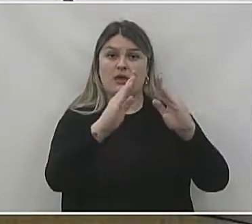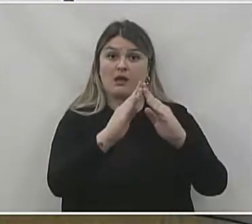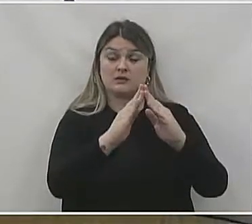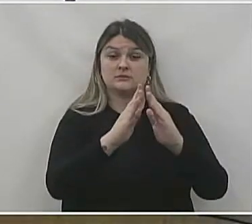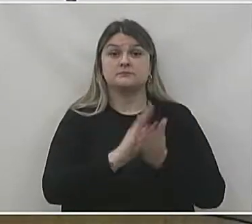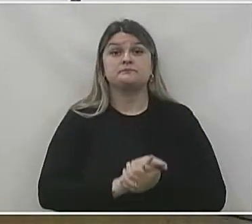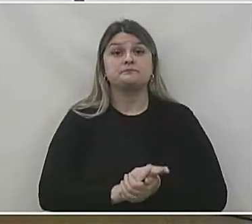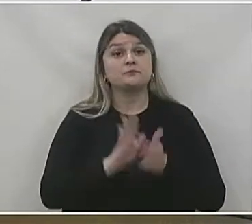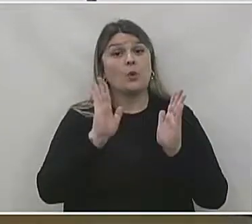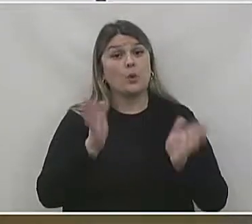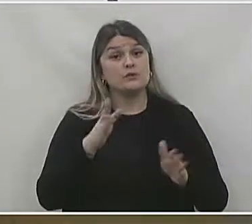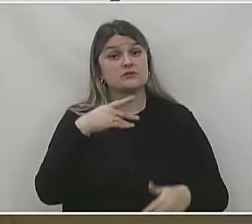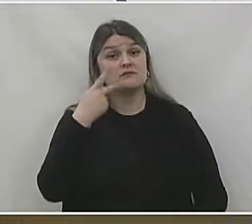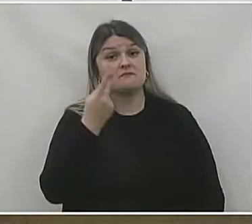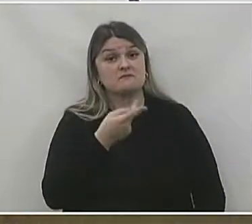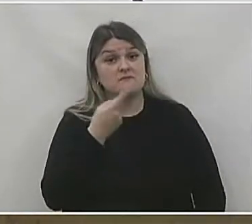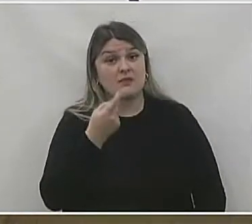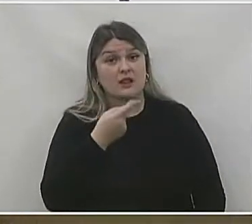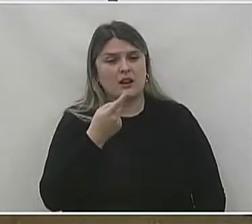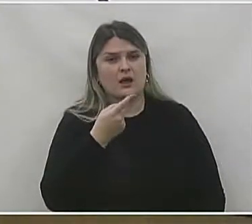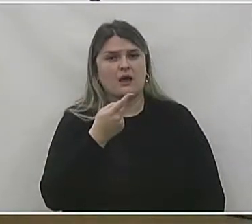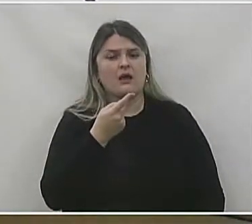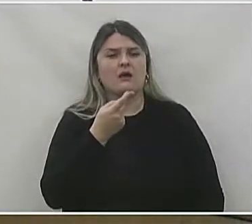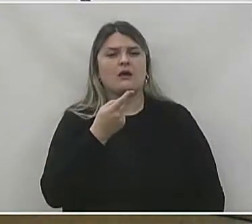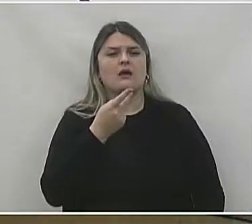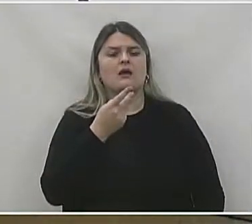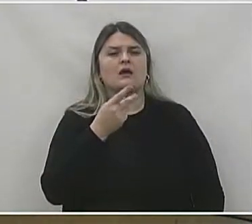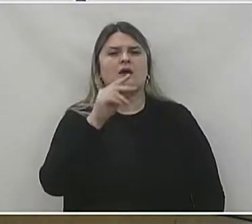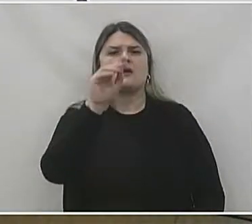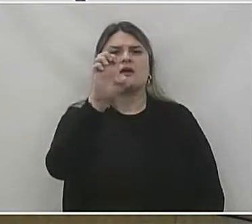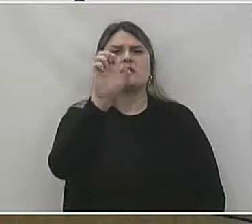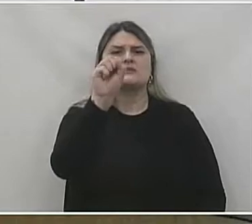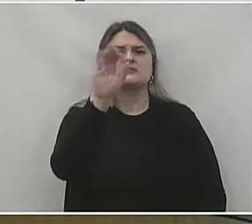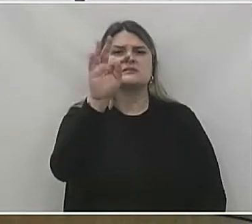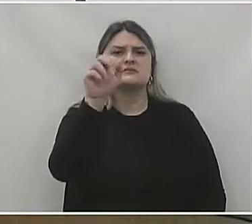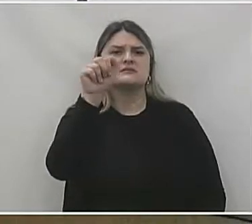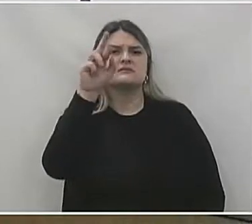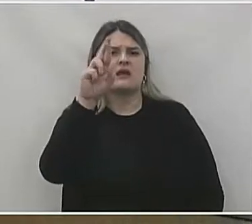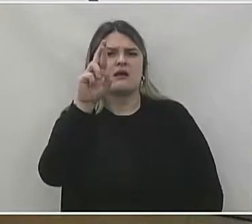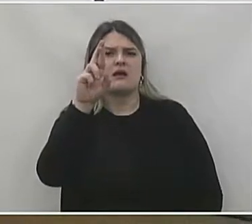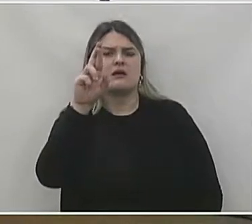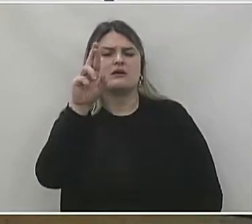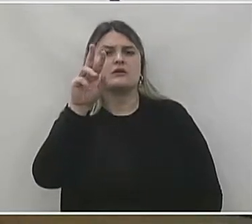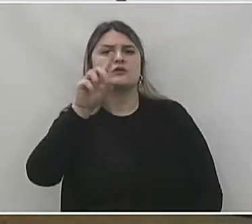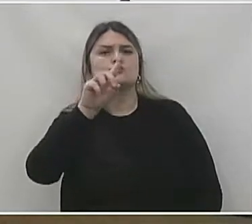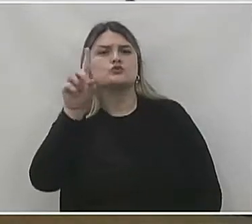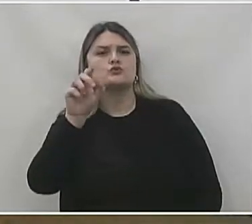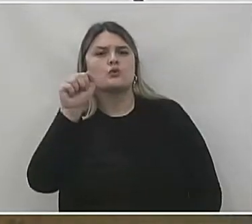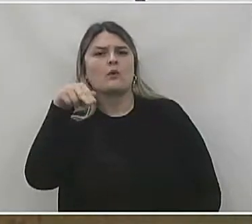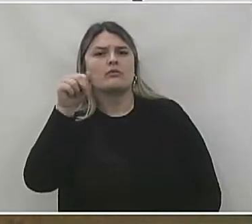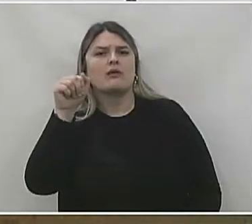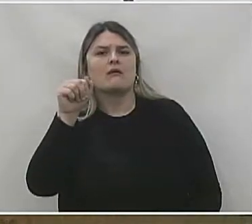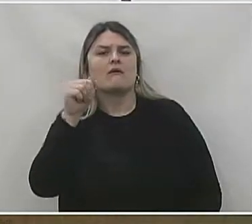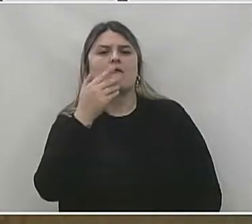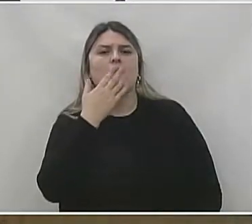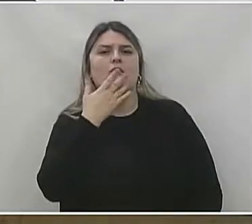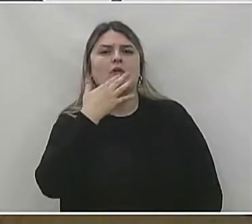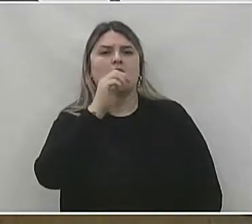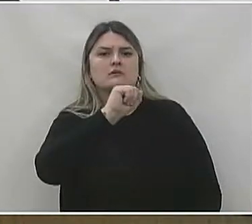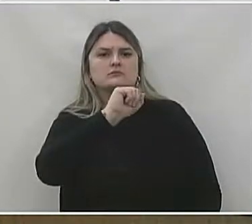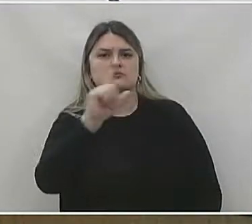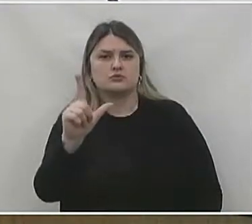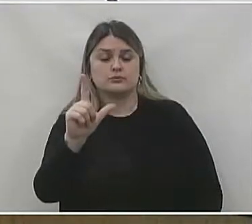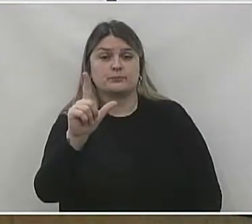o cabelo ela está hoje aqui é a respeito do estar zona azul Tá certo então o que acontece